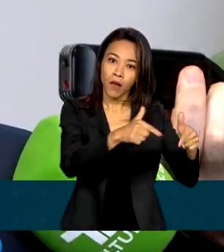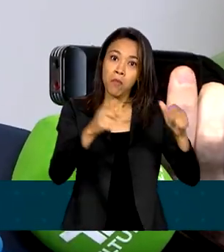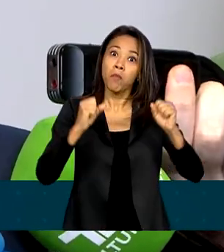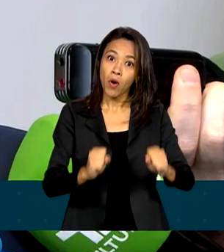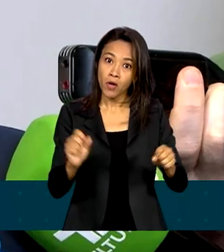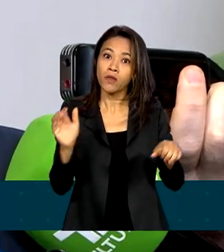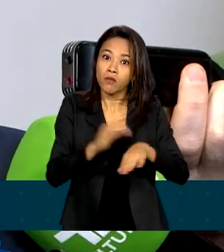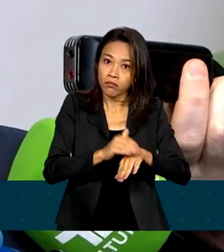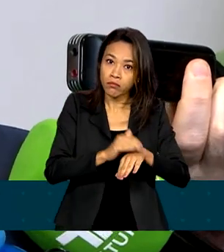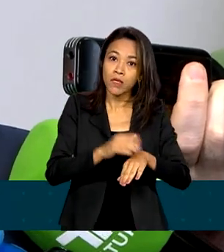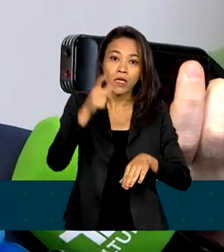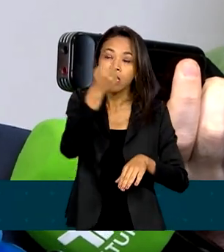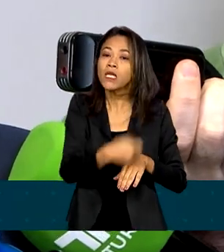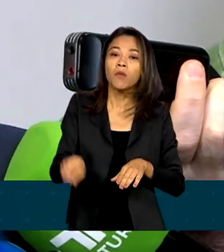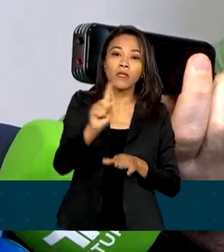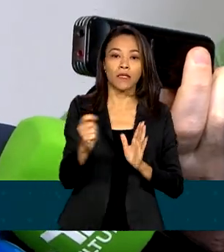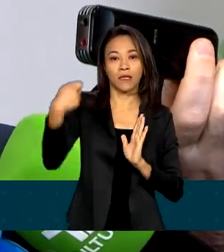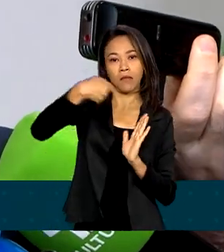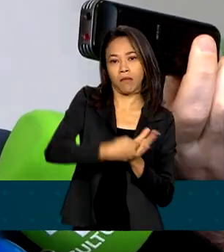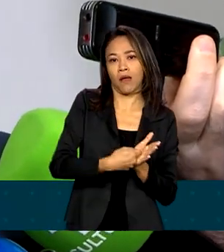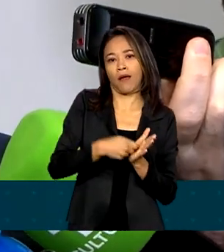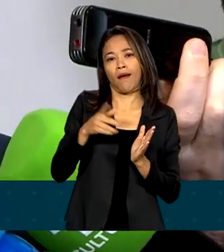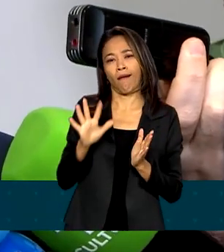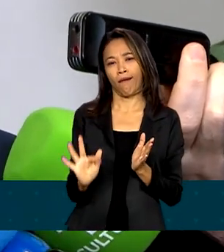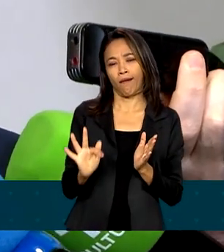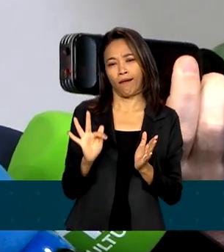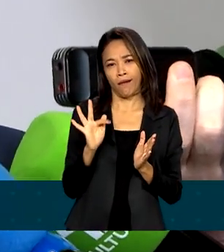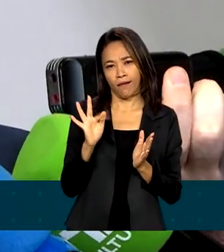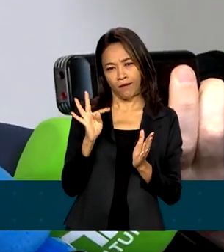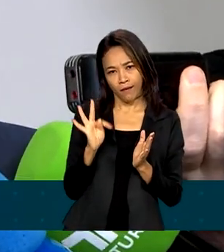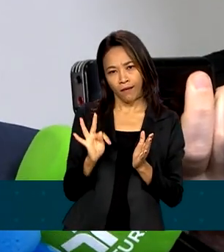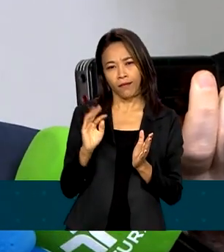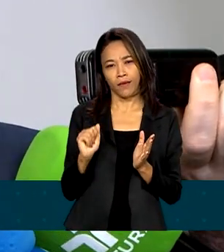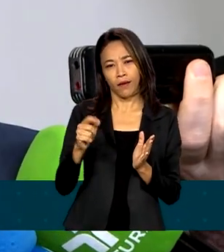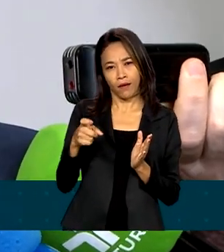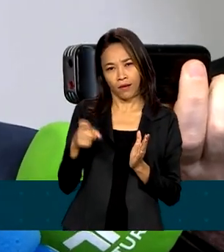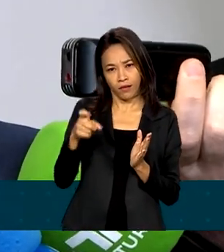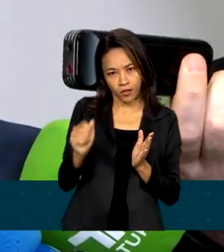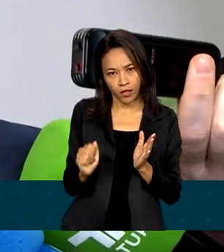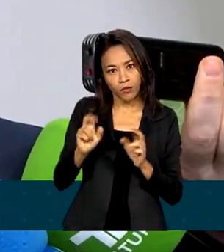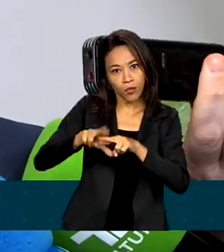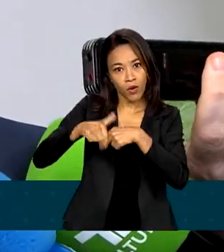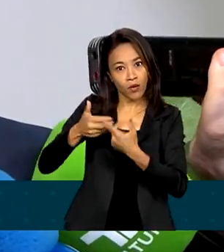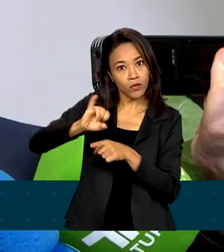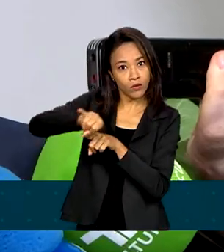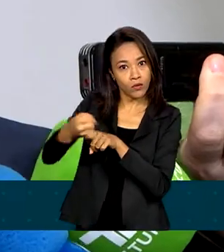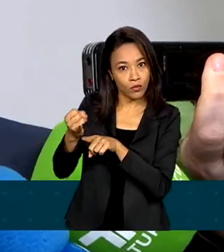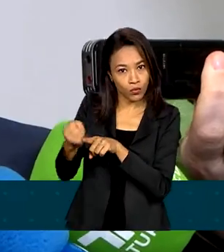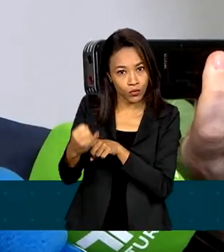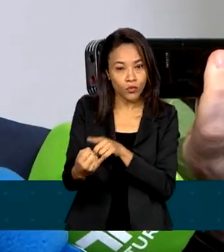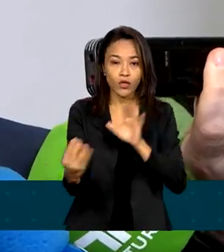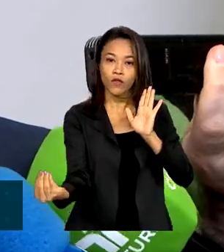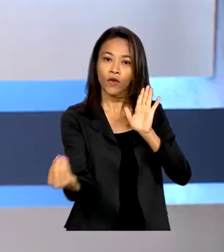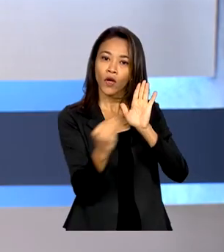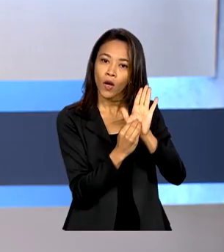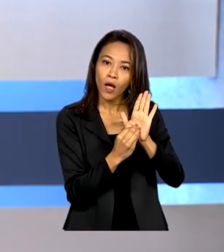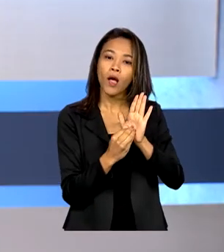as taxas exorbitantes que nós vemos no mercado em função do juro cobrar do juro fixado pelo Banco